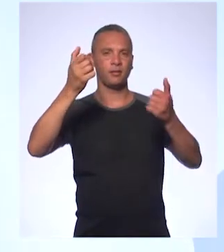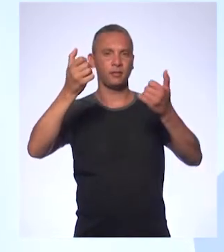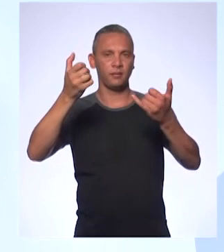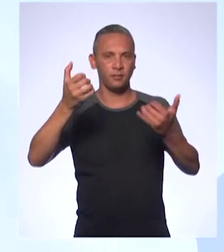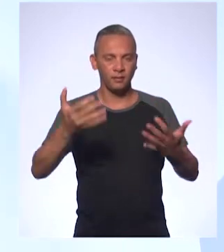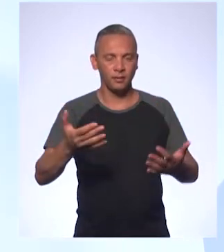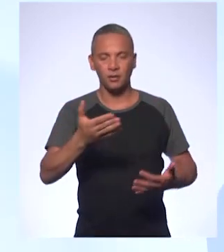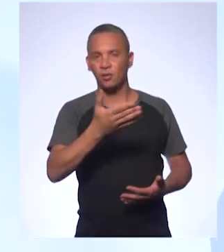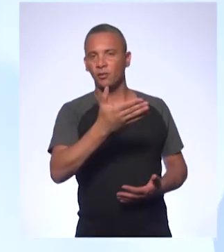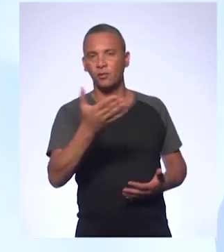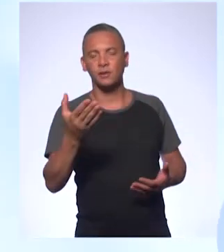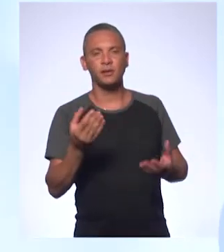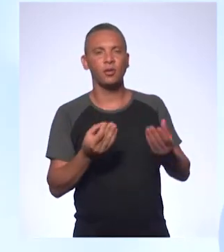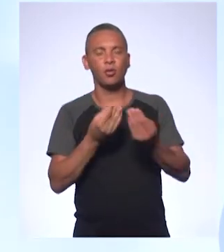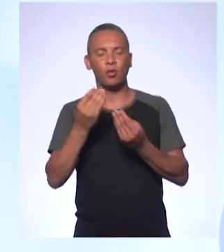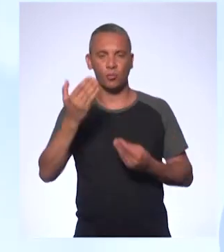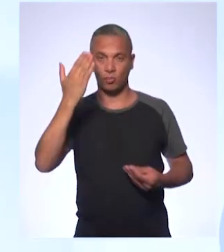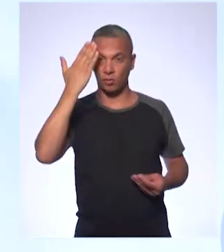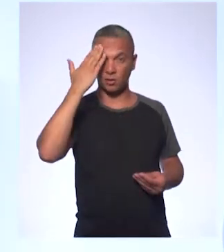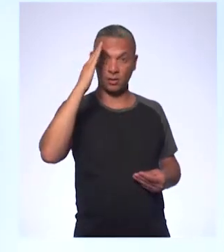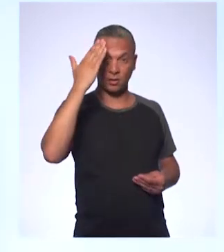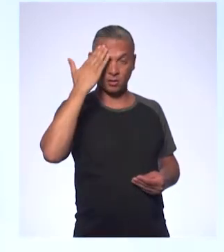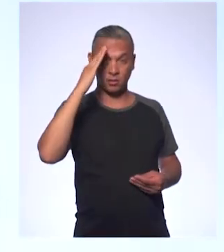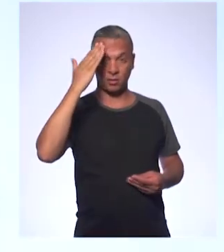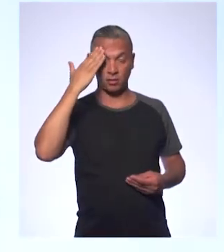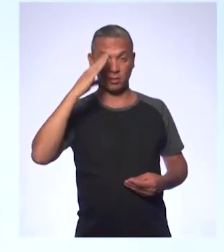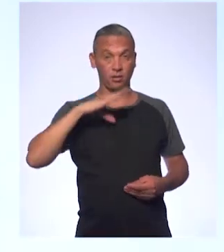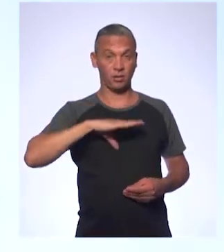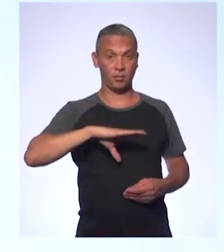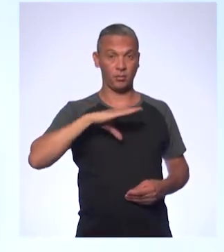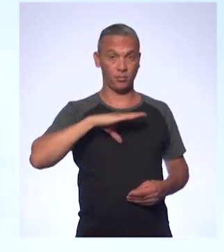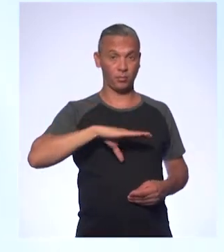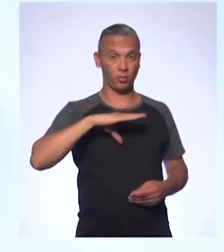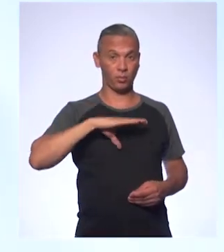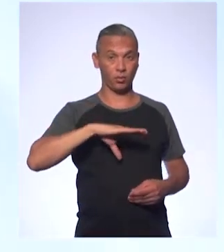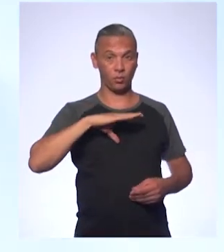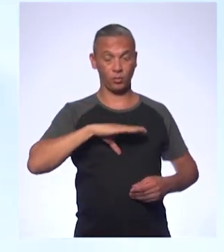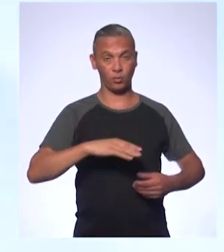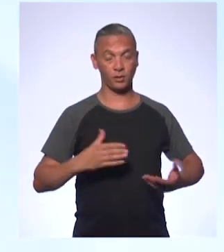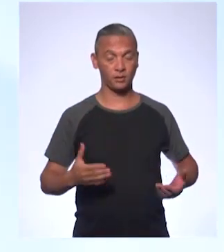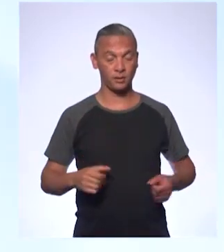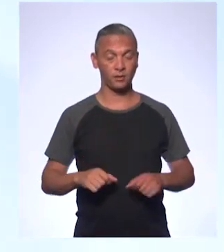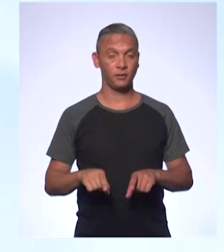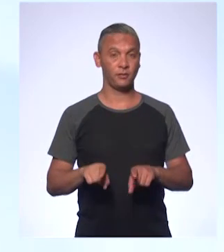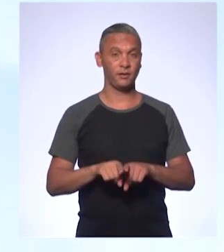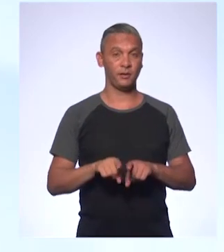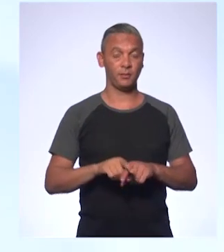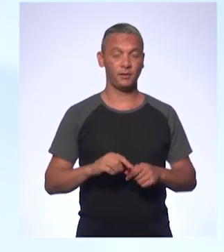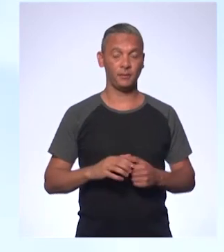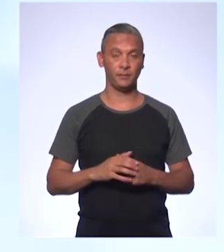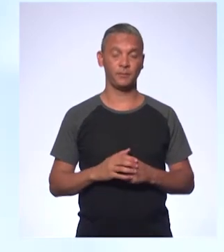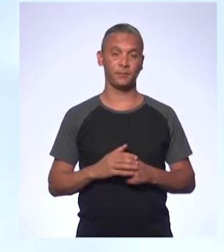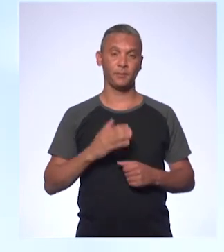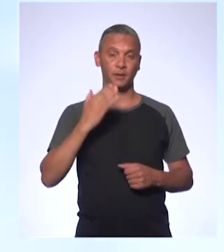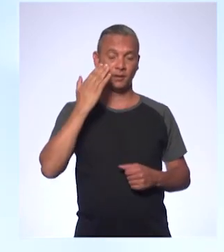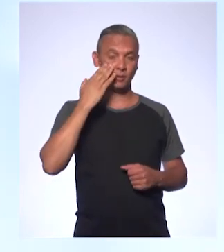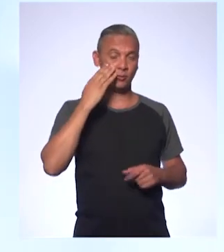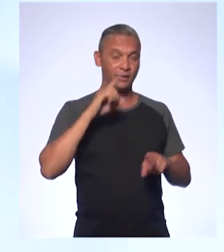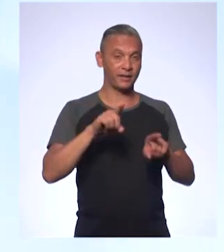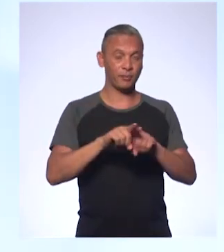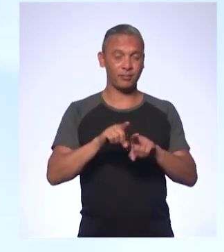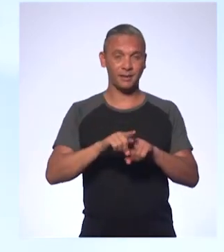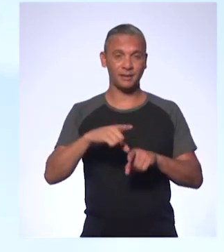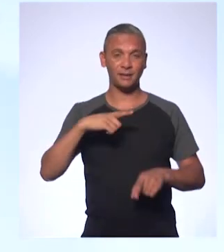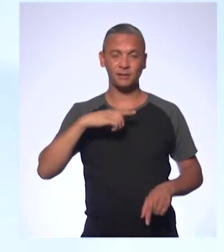como a gente entender isso, né, no português, né? Eu não queria fazer muita tradução, por quê? Porque é interessante a